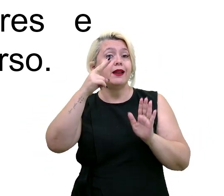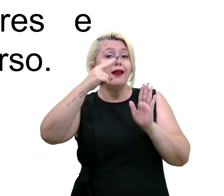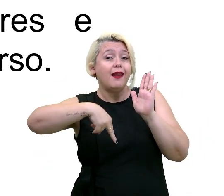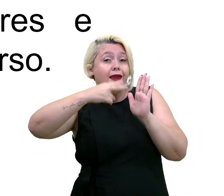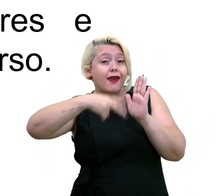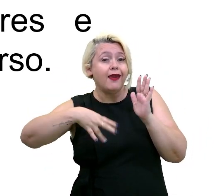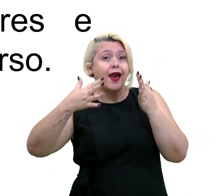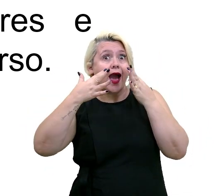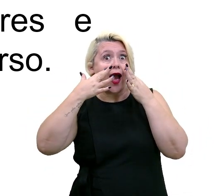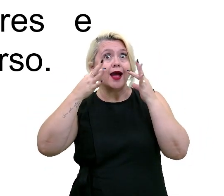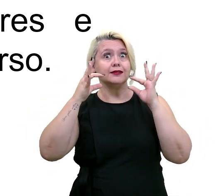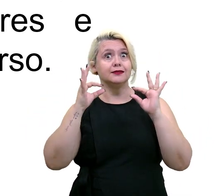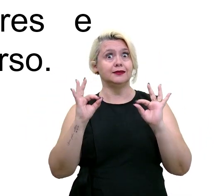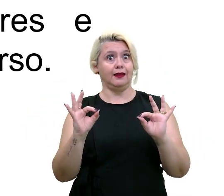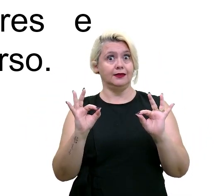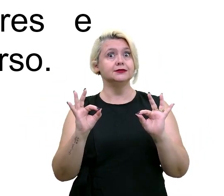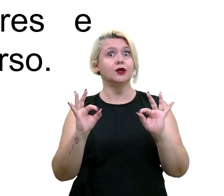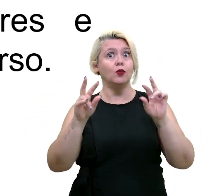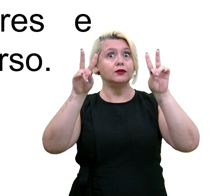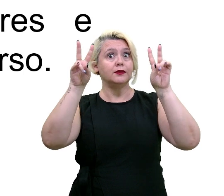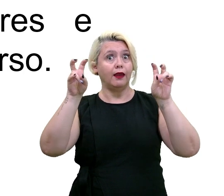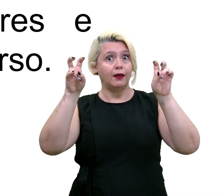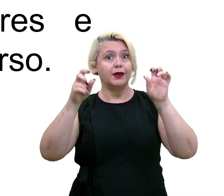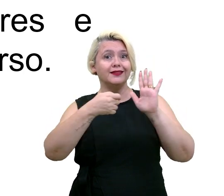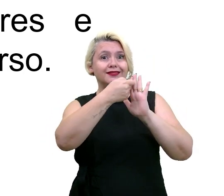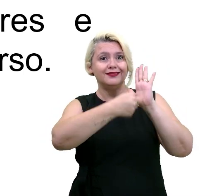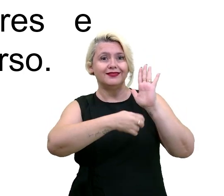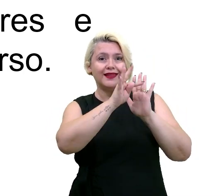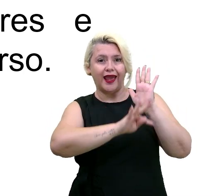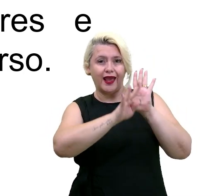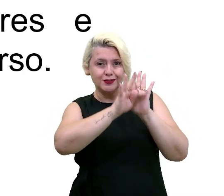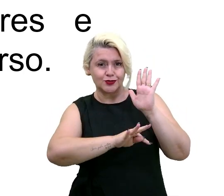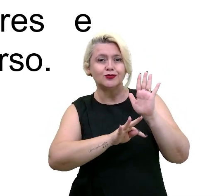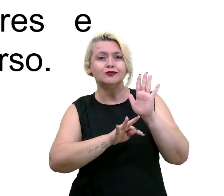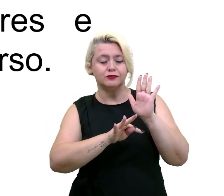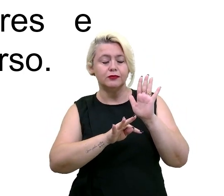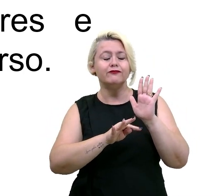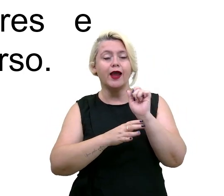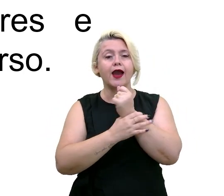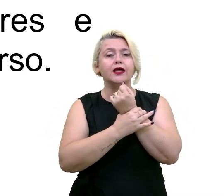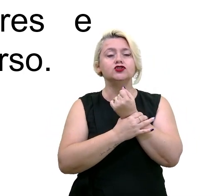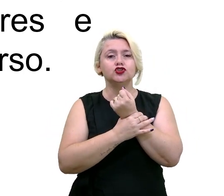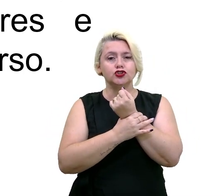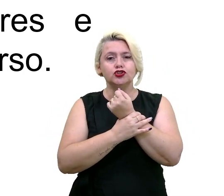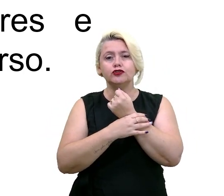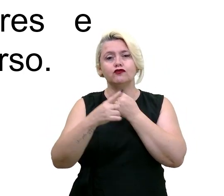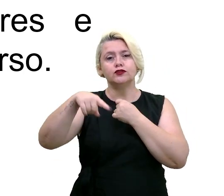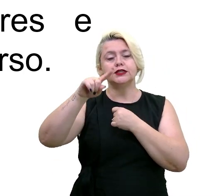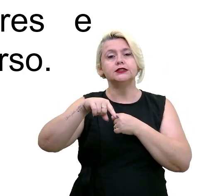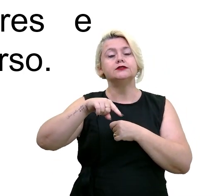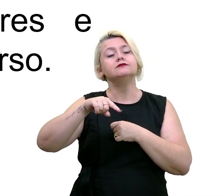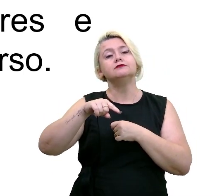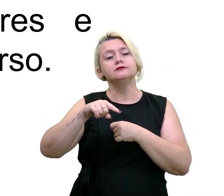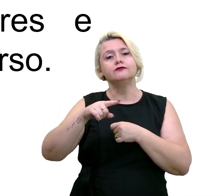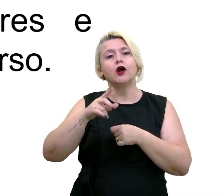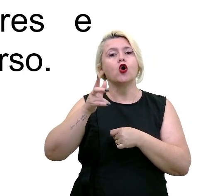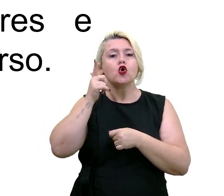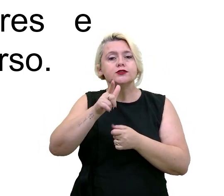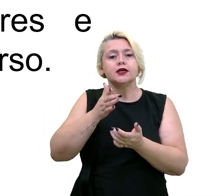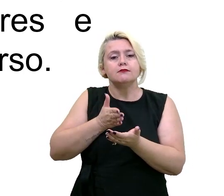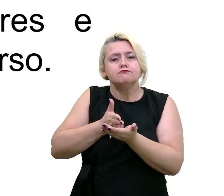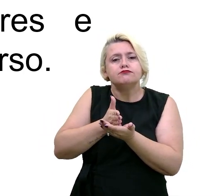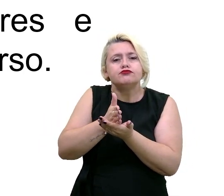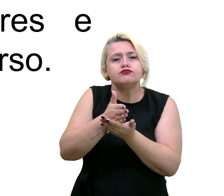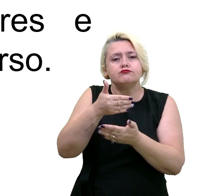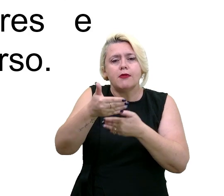com atenção o tema é o que vai garantir que a gente não vai se perder no caminho. E lembrem de fazer aquele